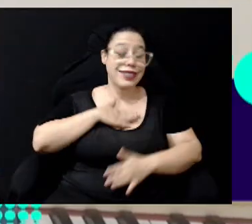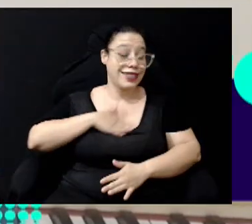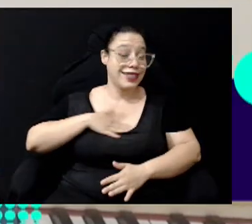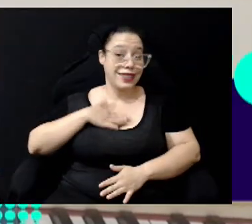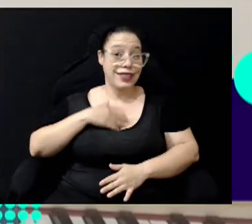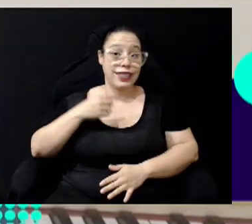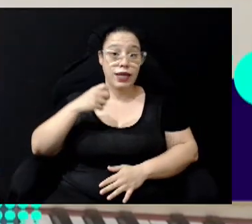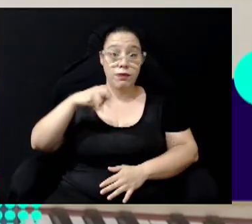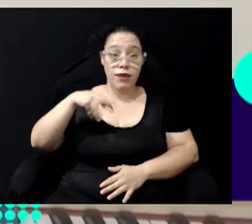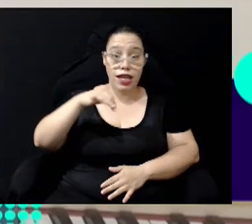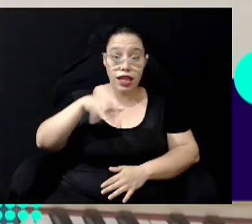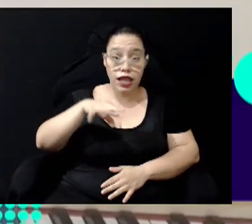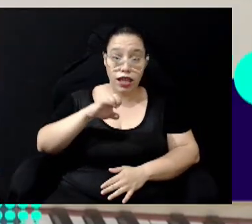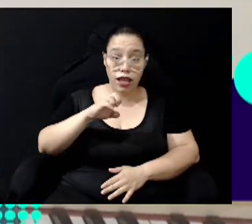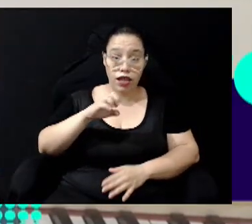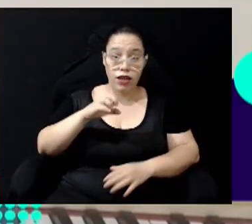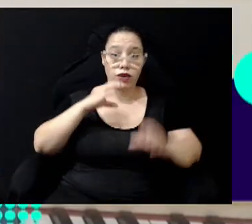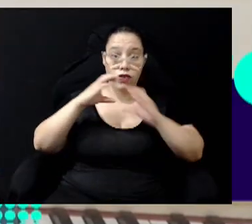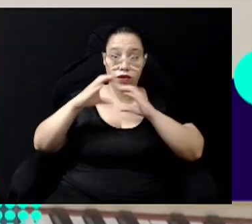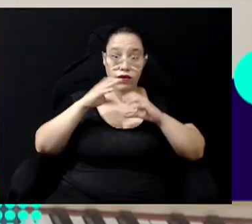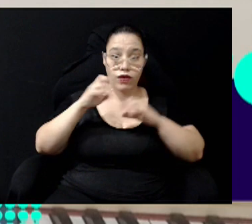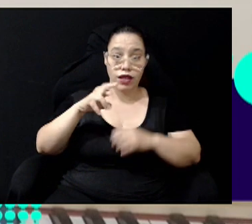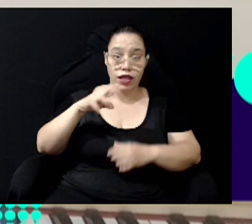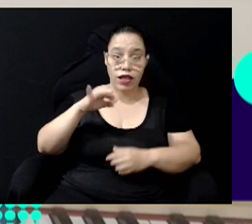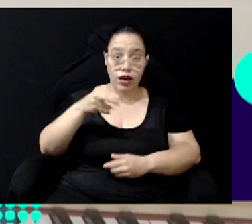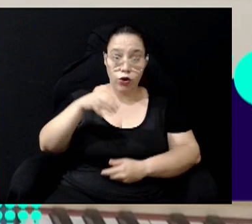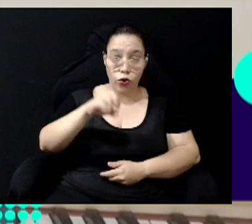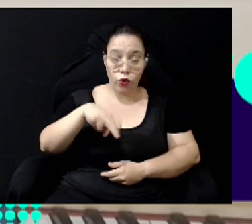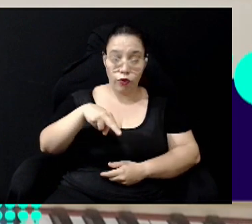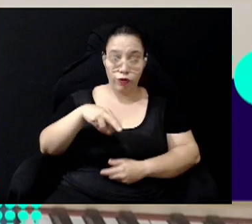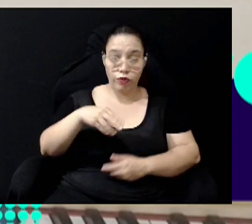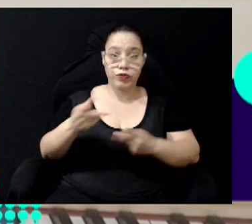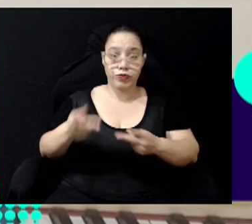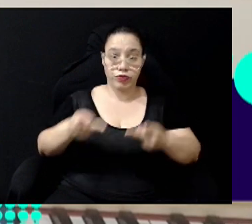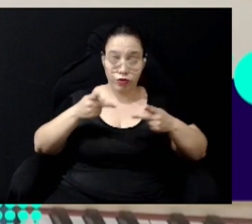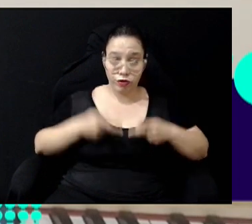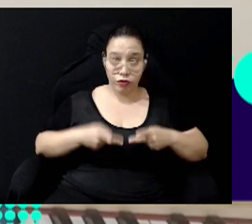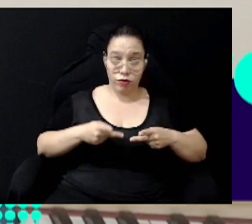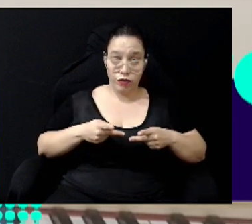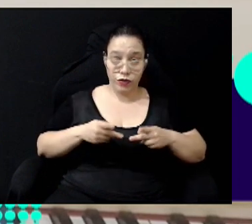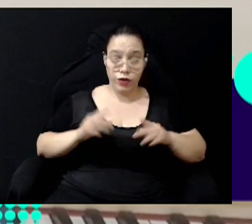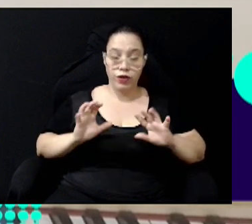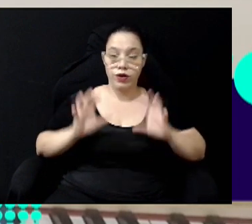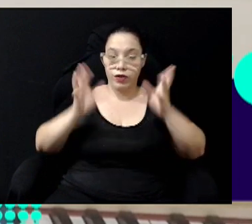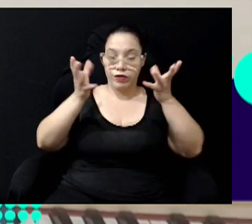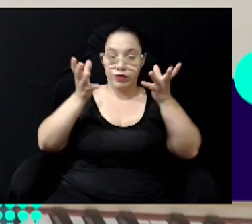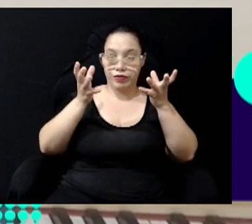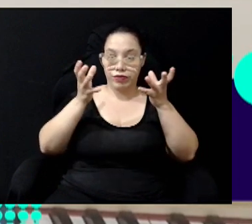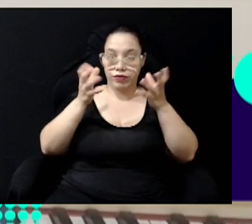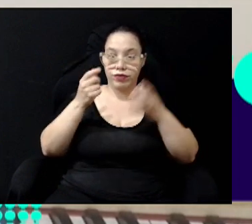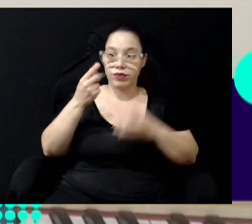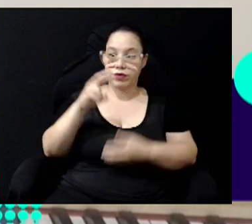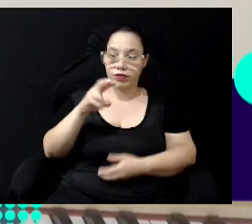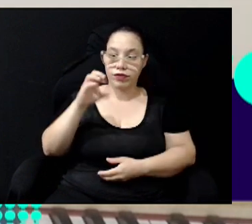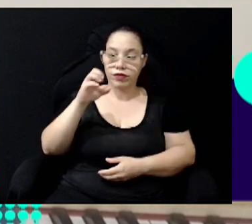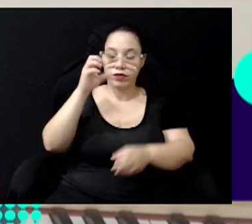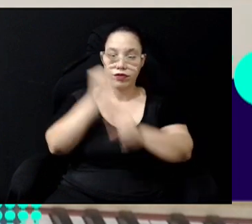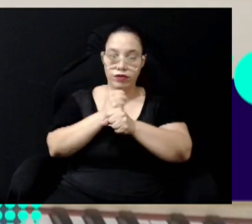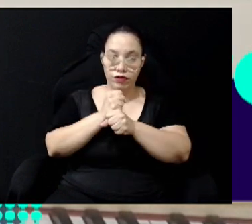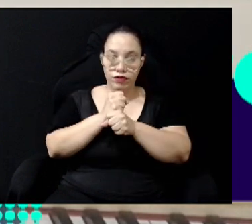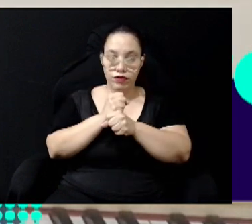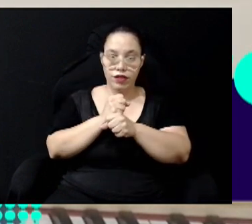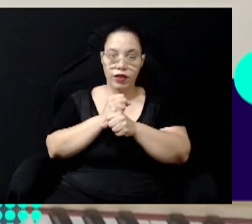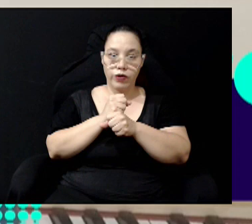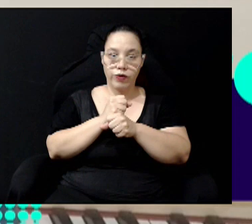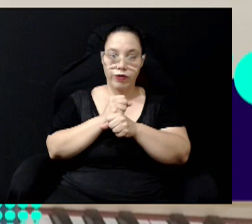Mirá, cantora do grupo Tarancon, e eu tô aqui para convidar vocês para o show de comemoração de 50 anos da banda. O show